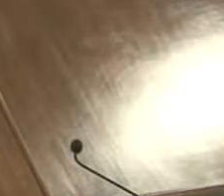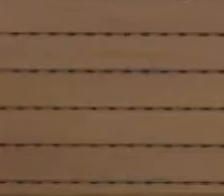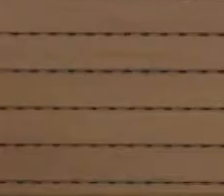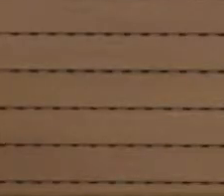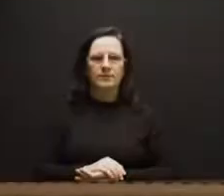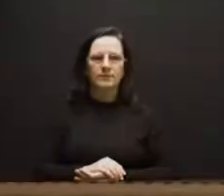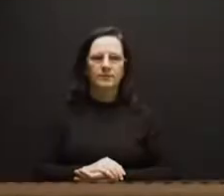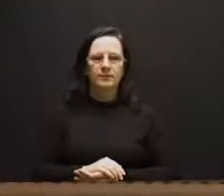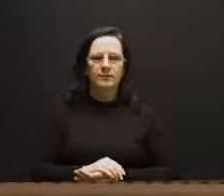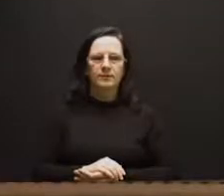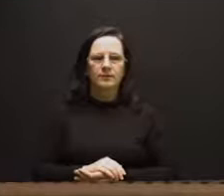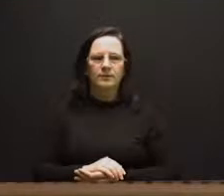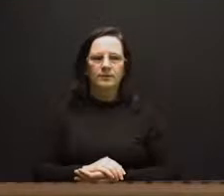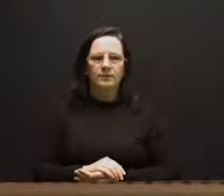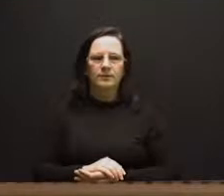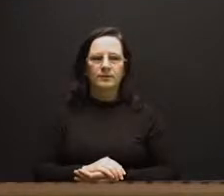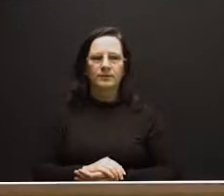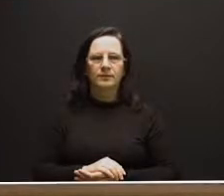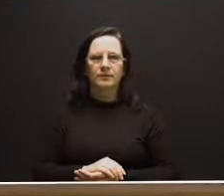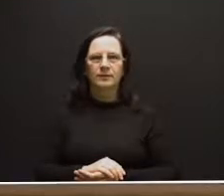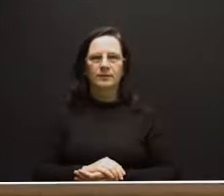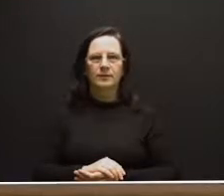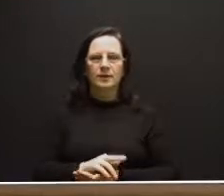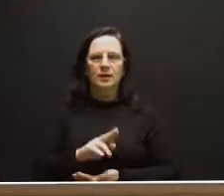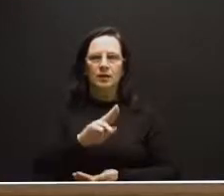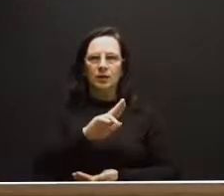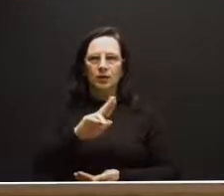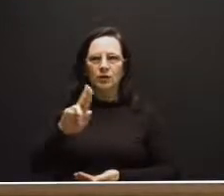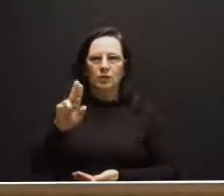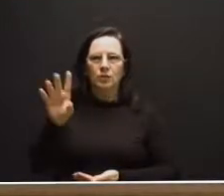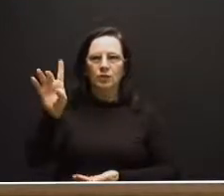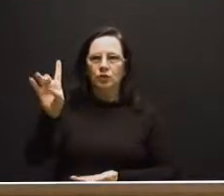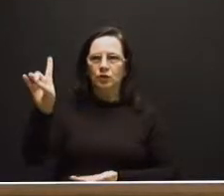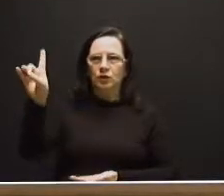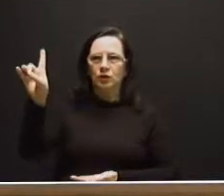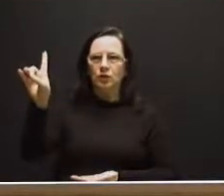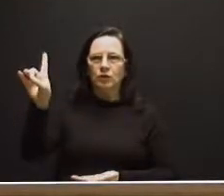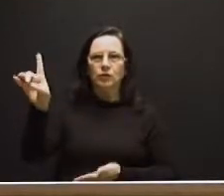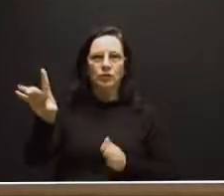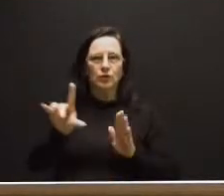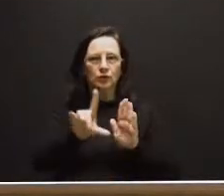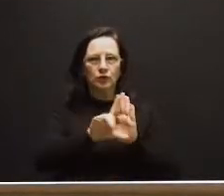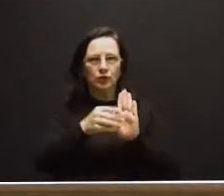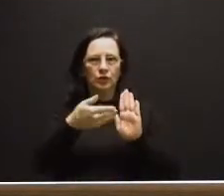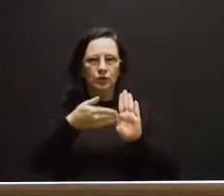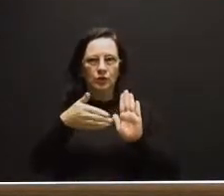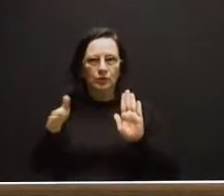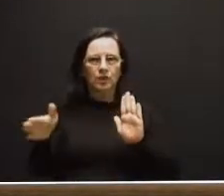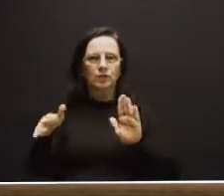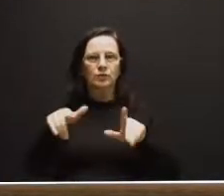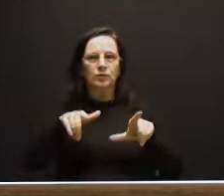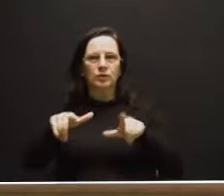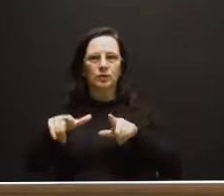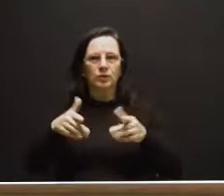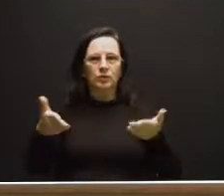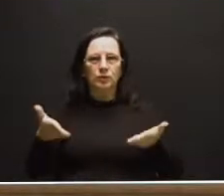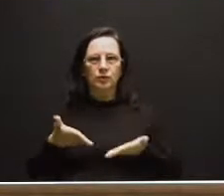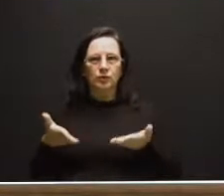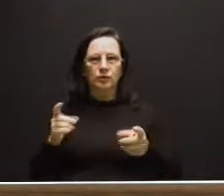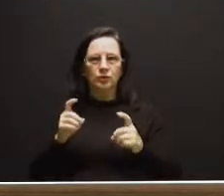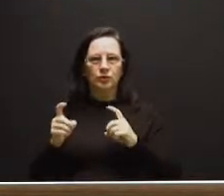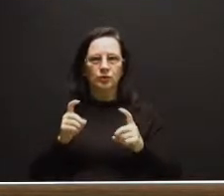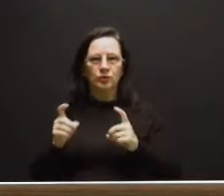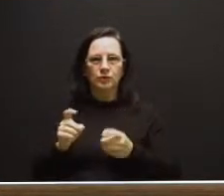havendo som havendo um número legal em nome de deus e da lei declaro abertos os trabalhos da